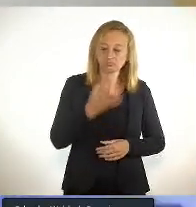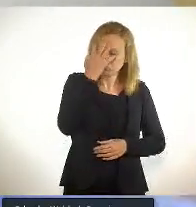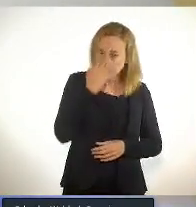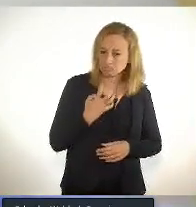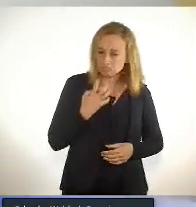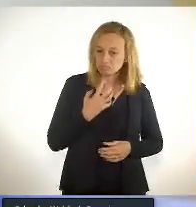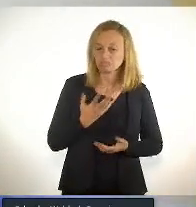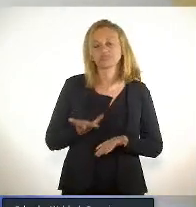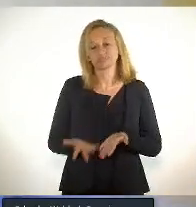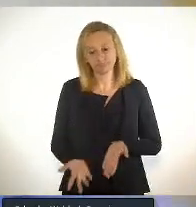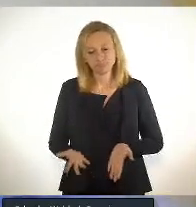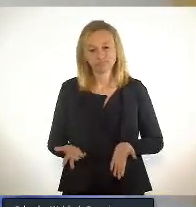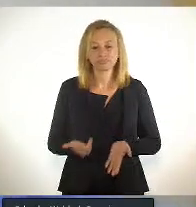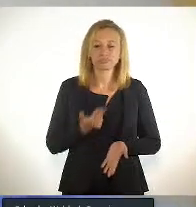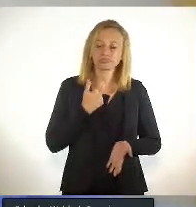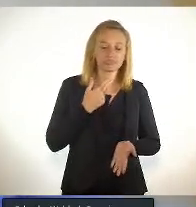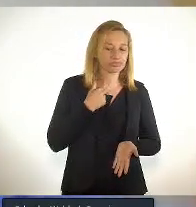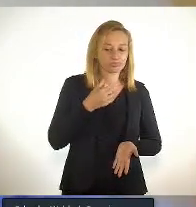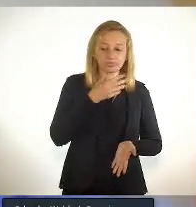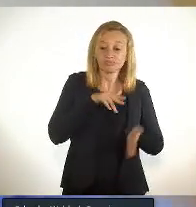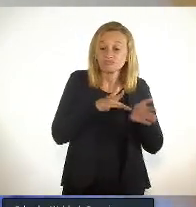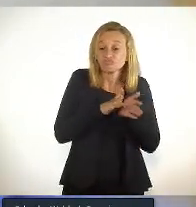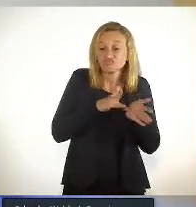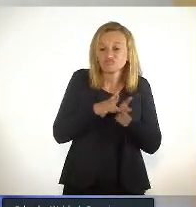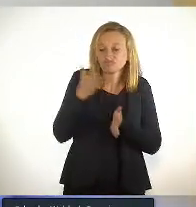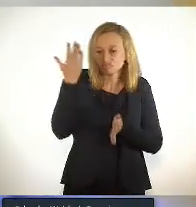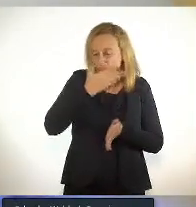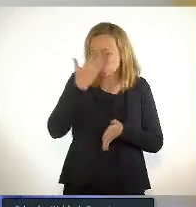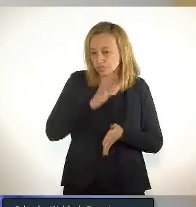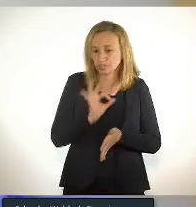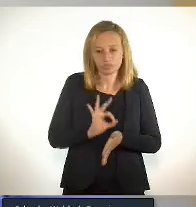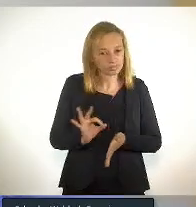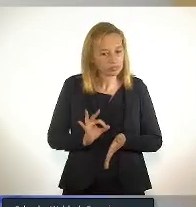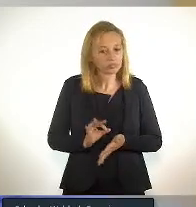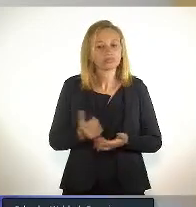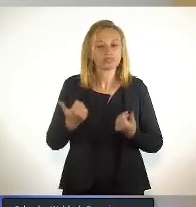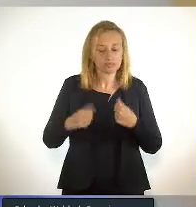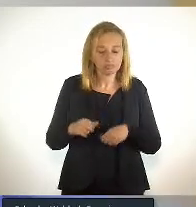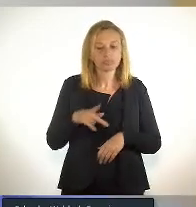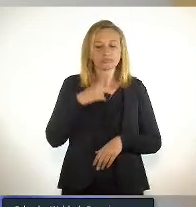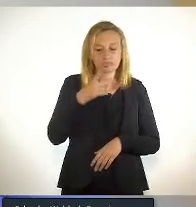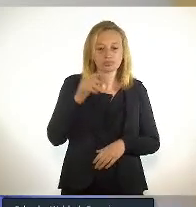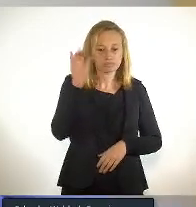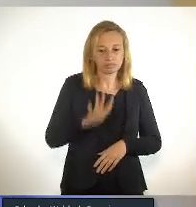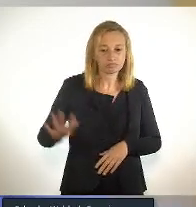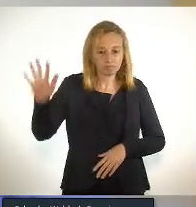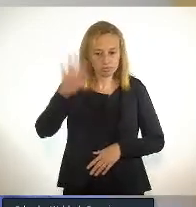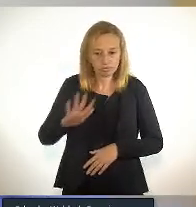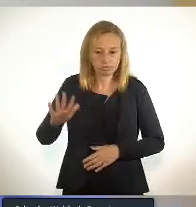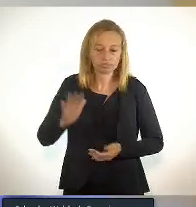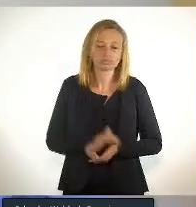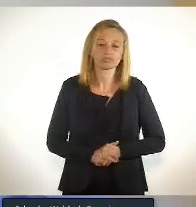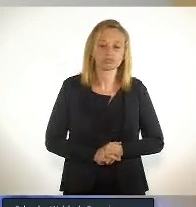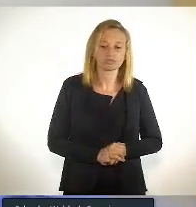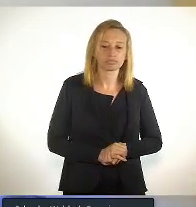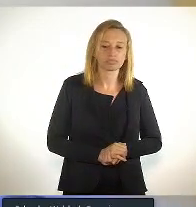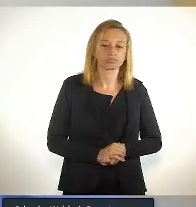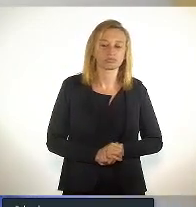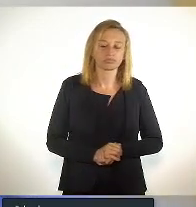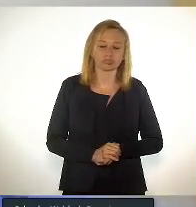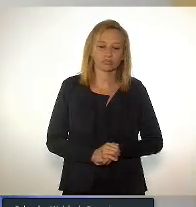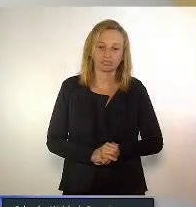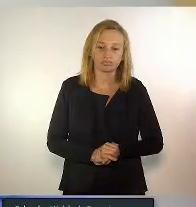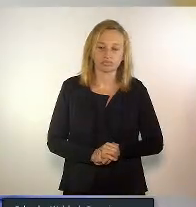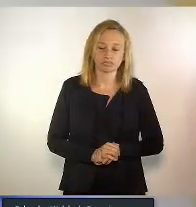mas a gente não pode tapar o sol com a peneira. As principais mazelas e tragédias sociais, em geral, se abatem